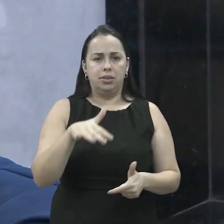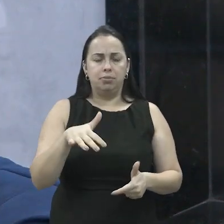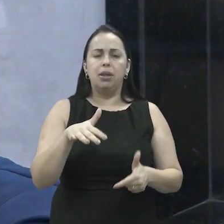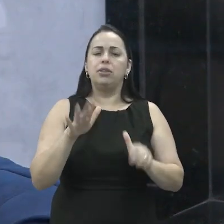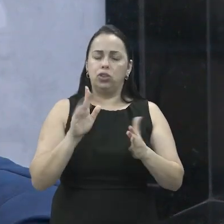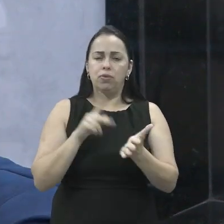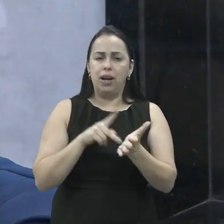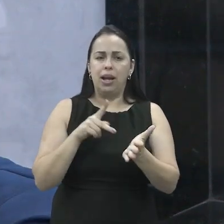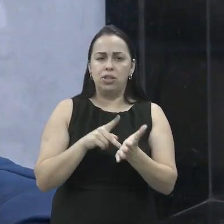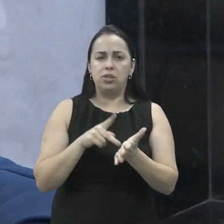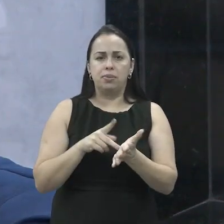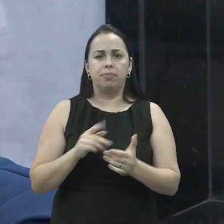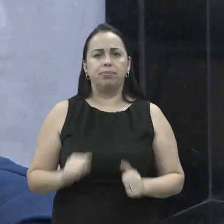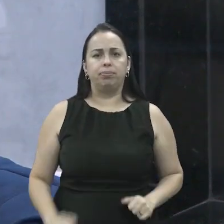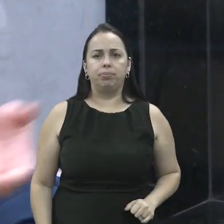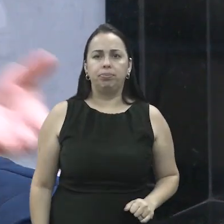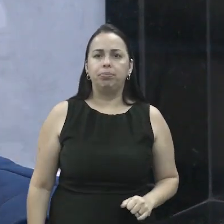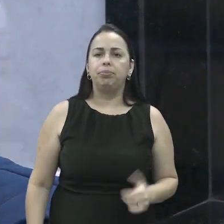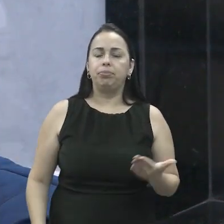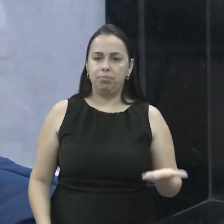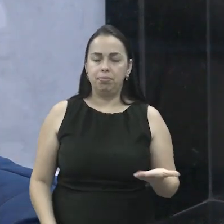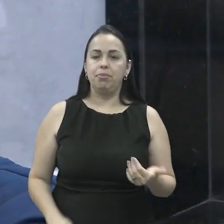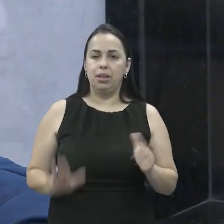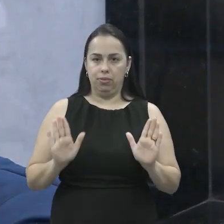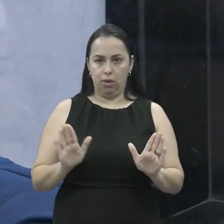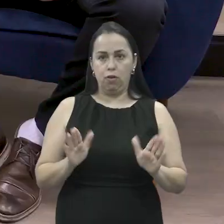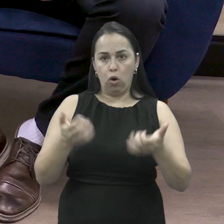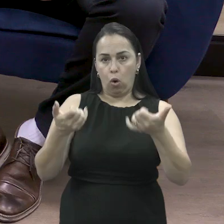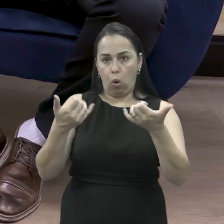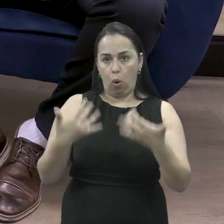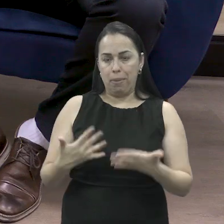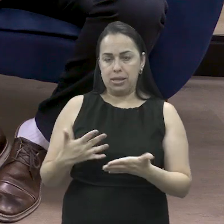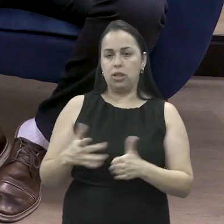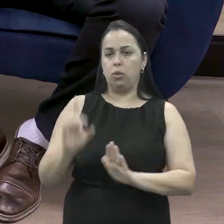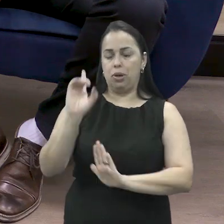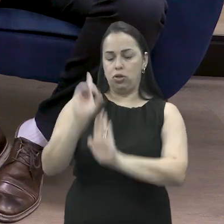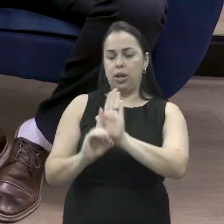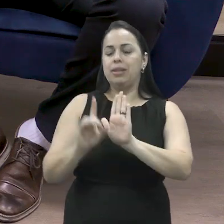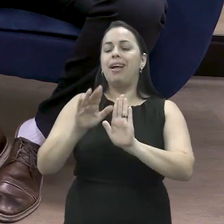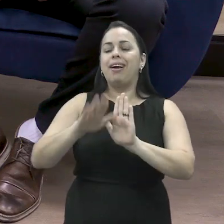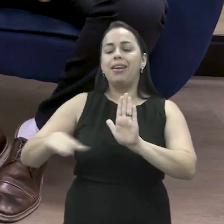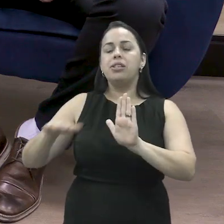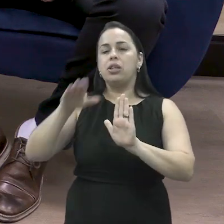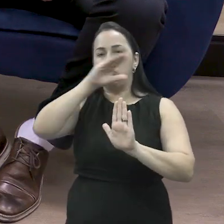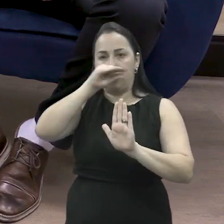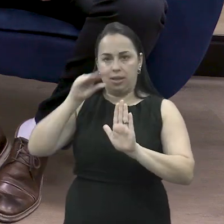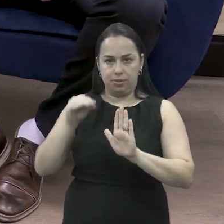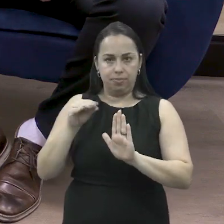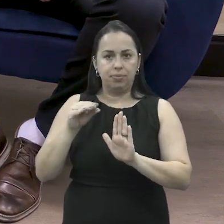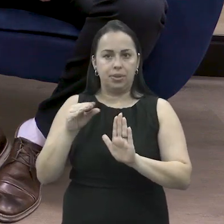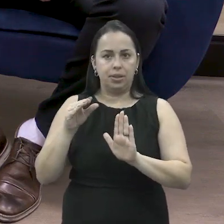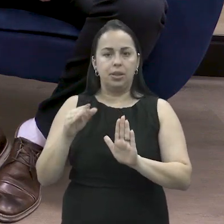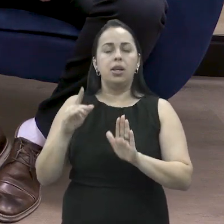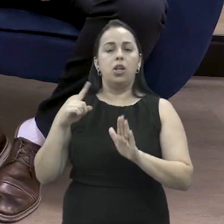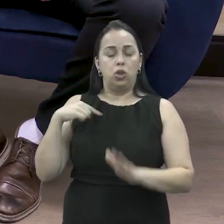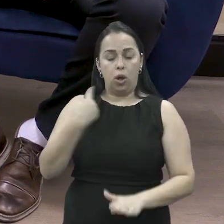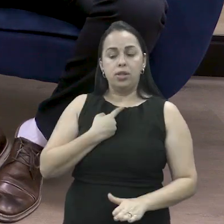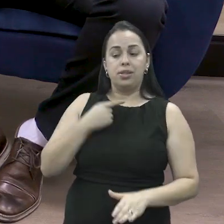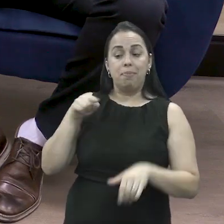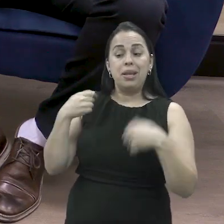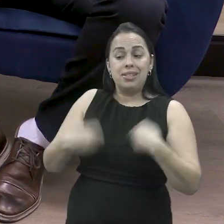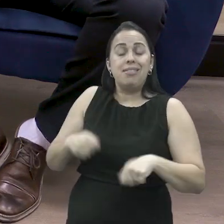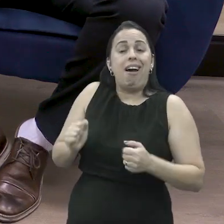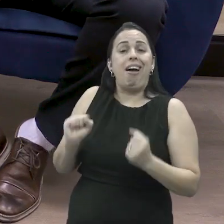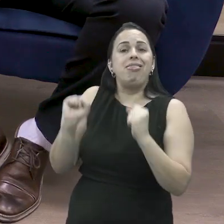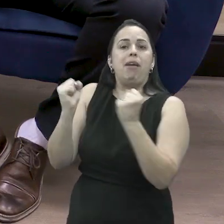forma mais direta, mais expressiva nesses 4 anos. Então vamos lá. Vamos começar então pelo direito da criança e do adolescente. Eu acredito que nós